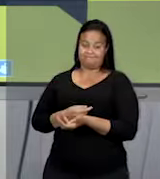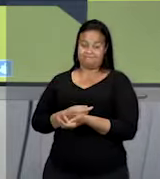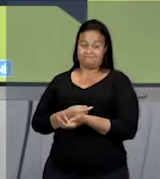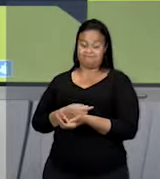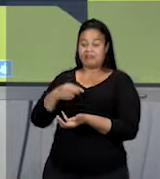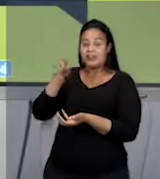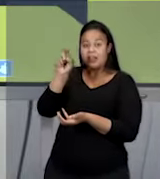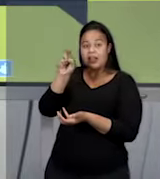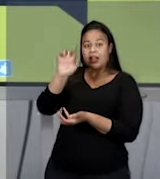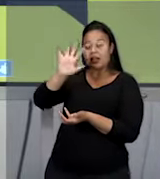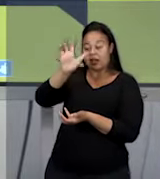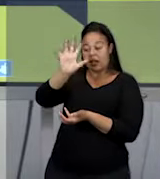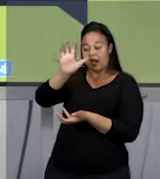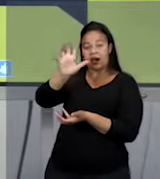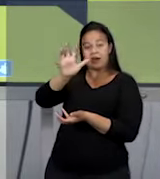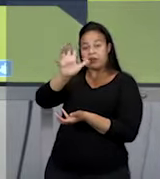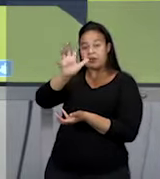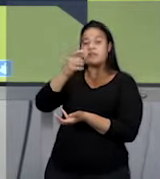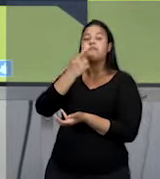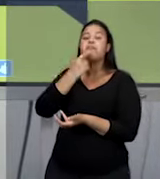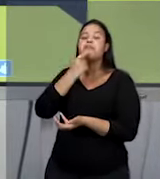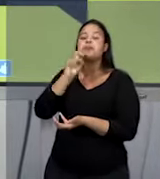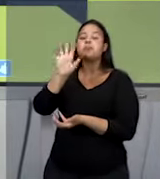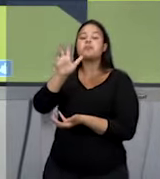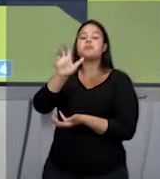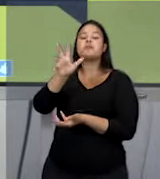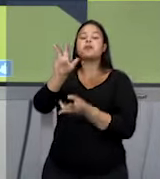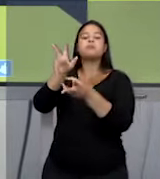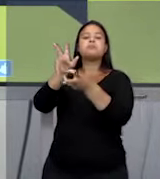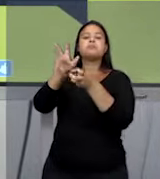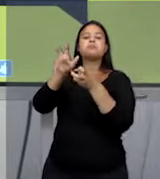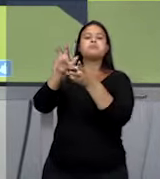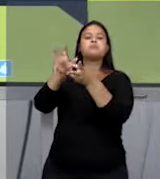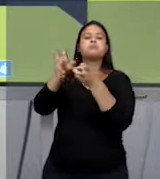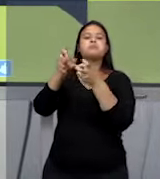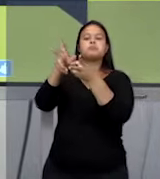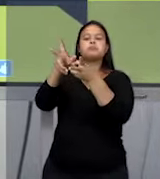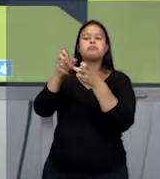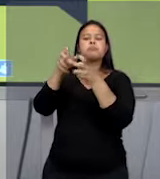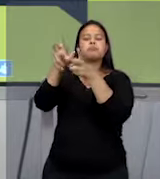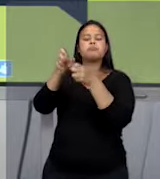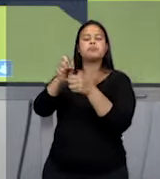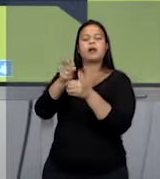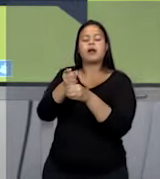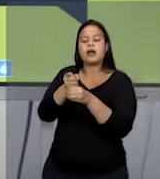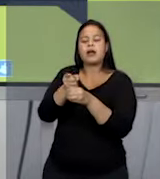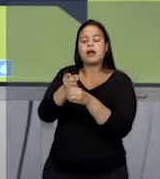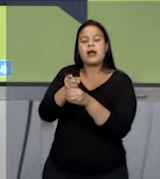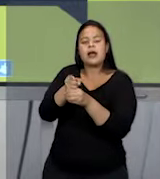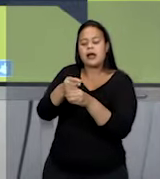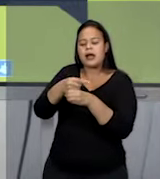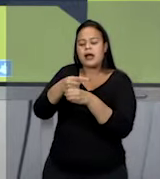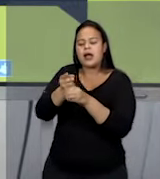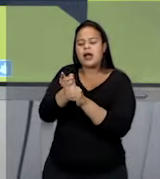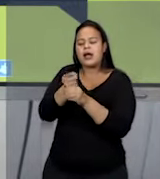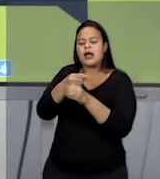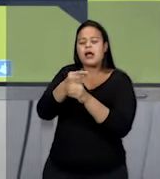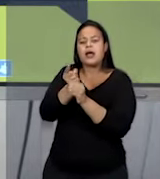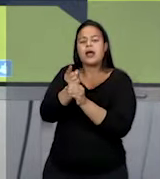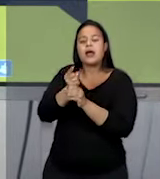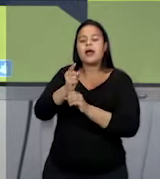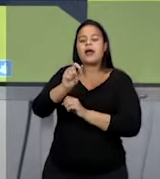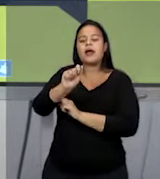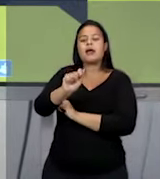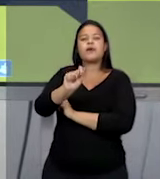polo magnético vai atrair uma agulha imantada.